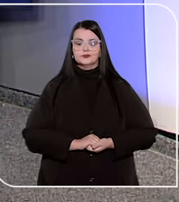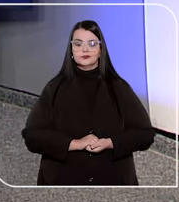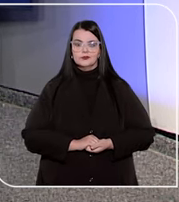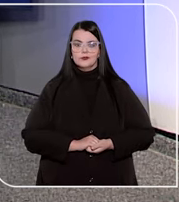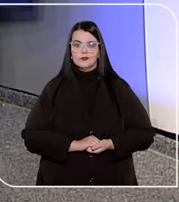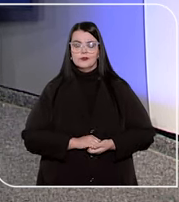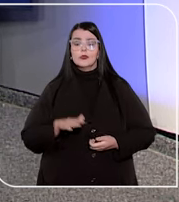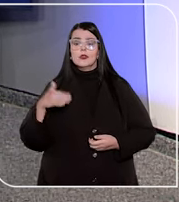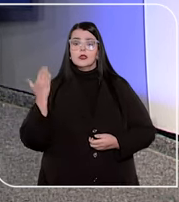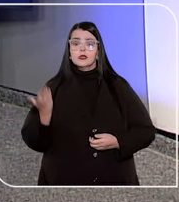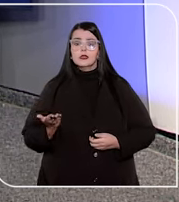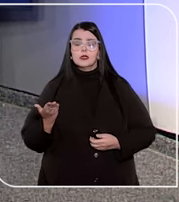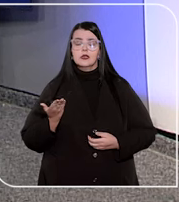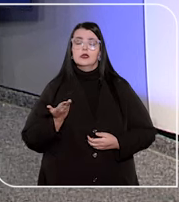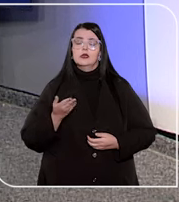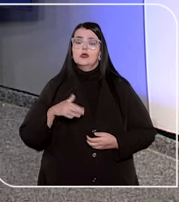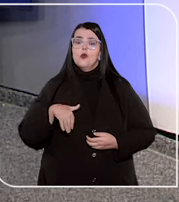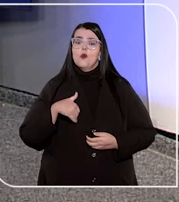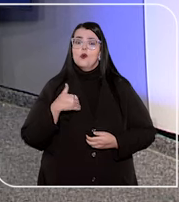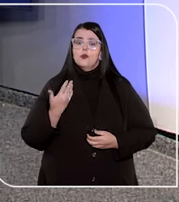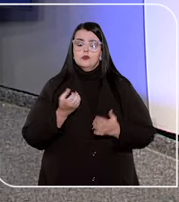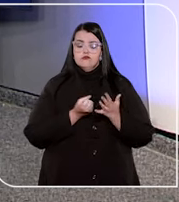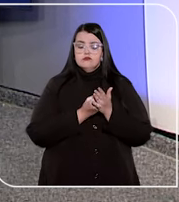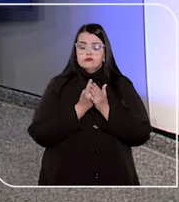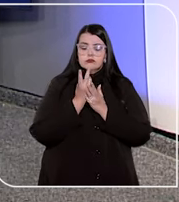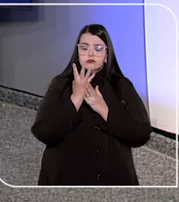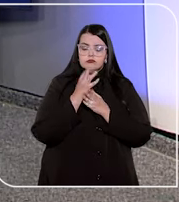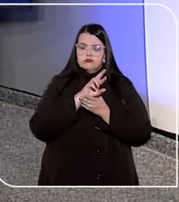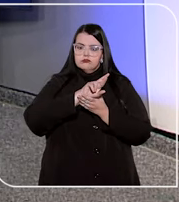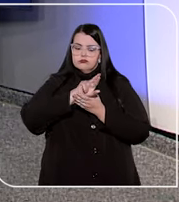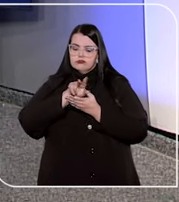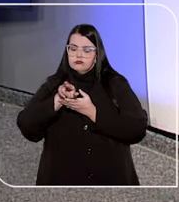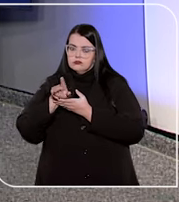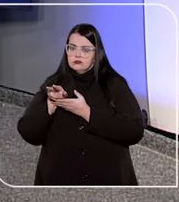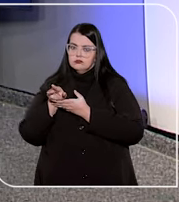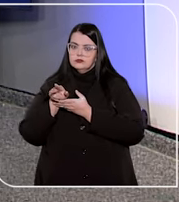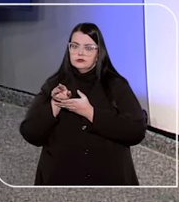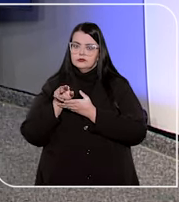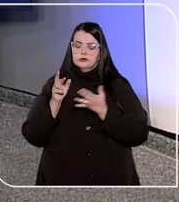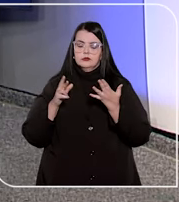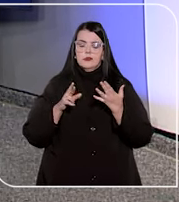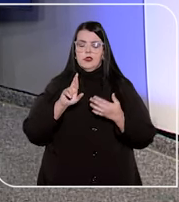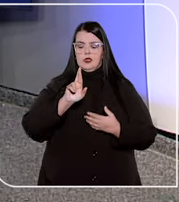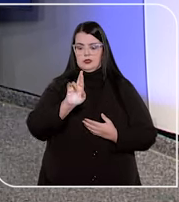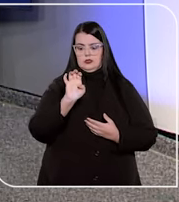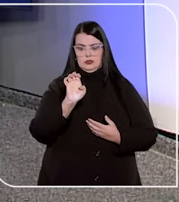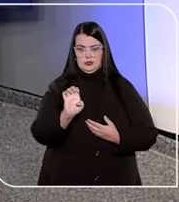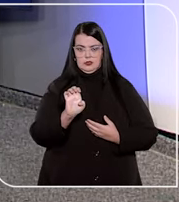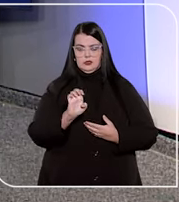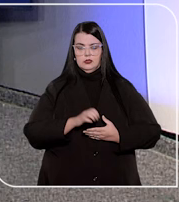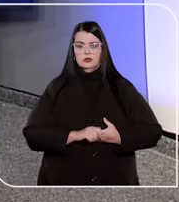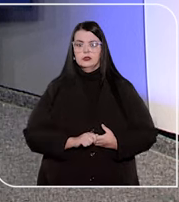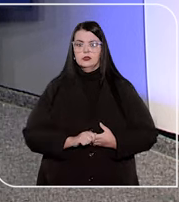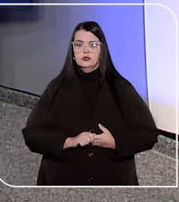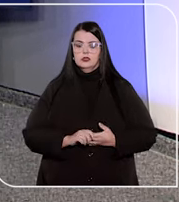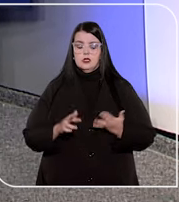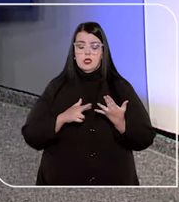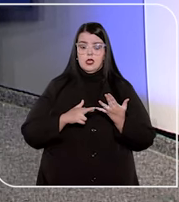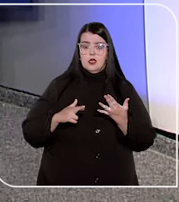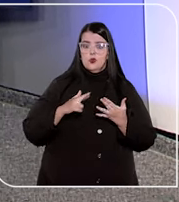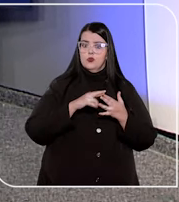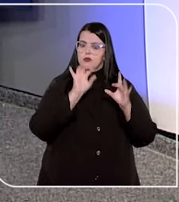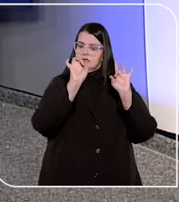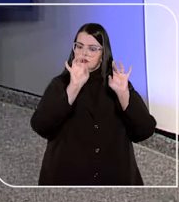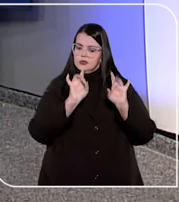Diogo, então, assim, quais seriam as principais distinções entre o recurso extraordinário e o recurso especial